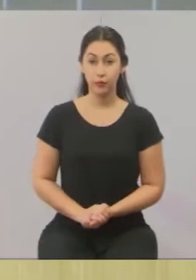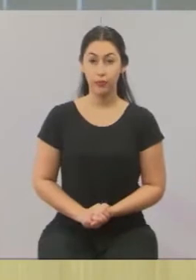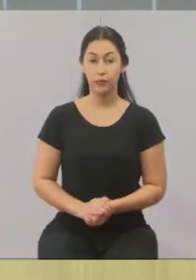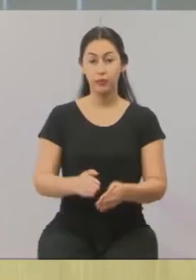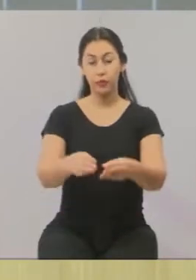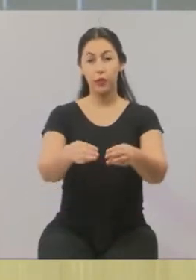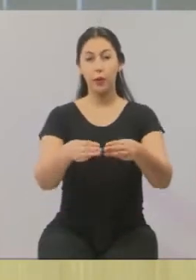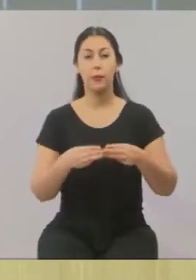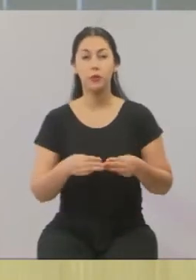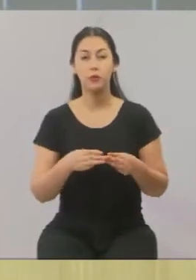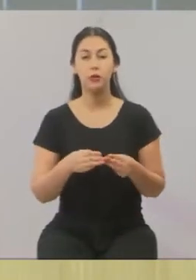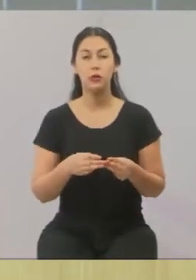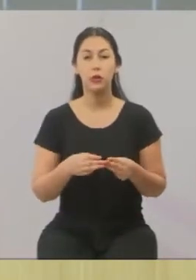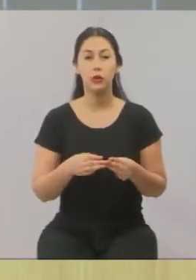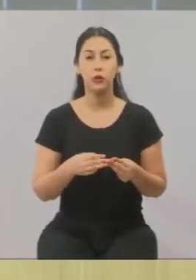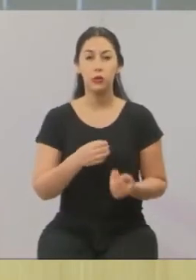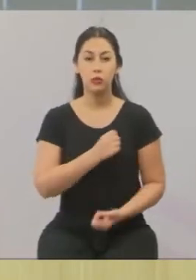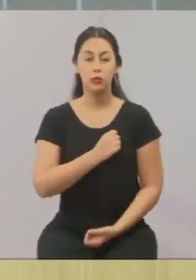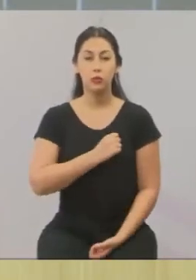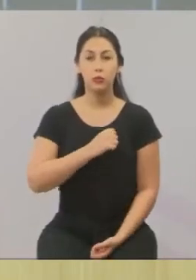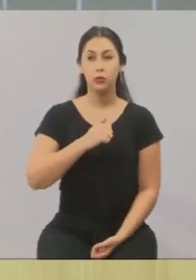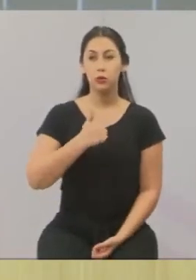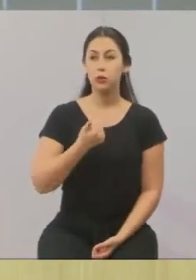Moção número 123.